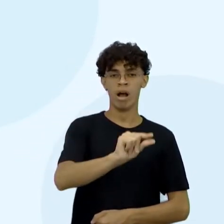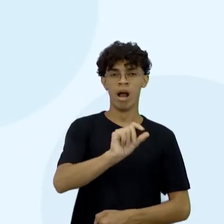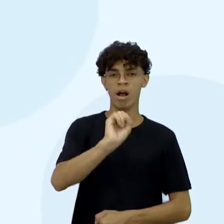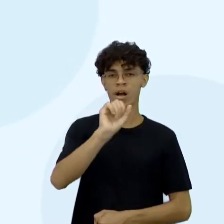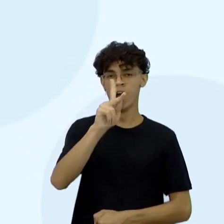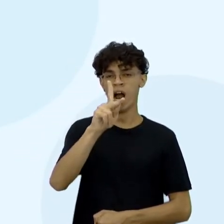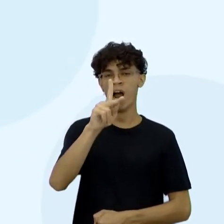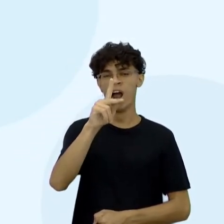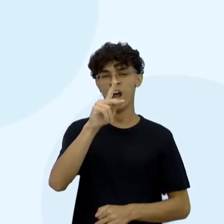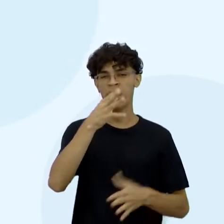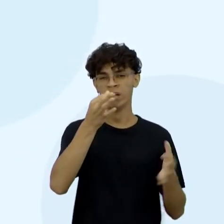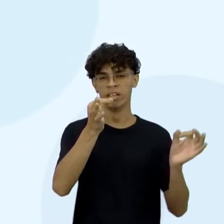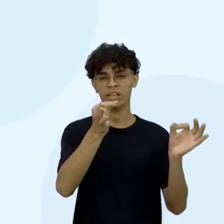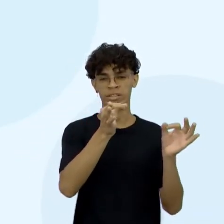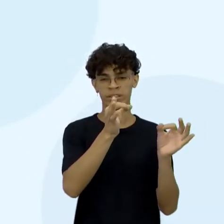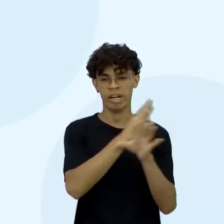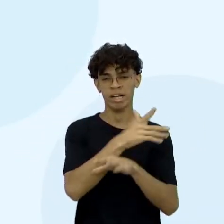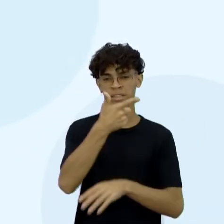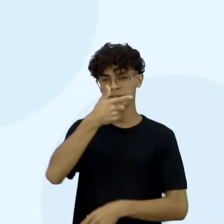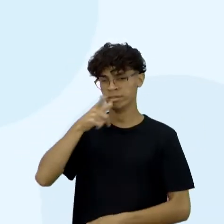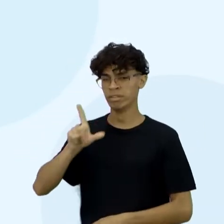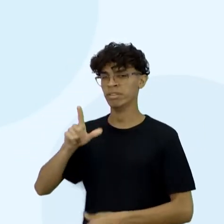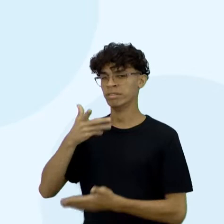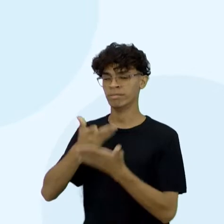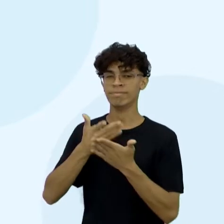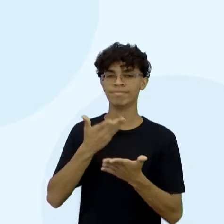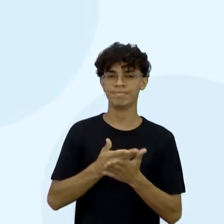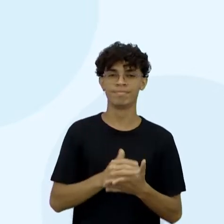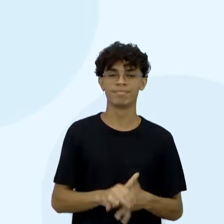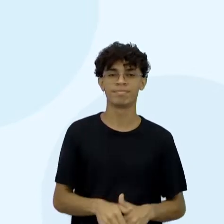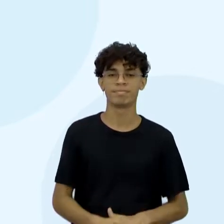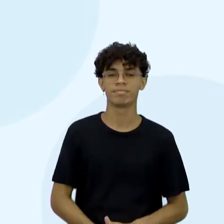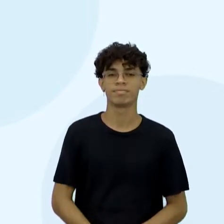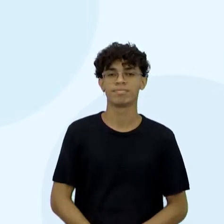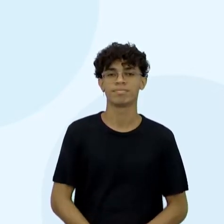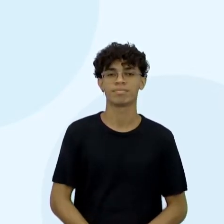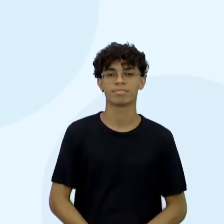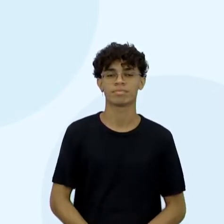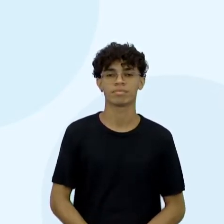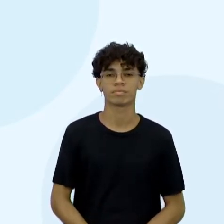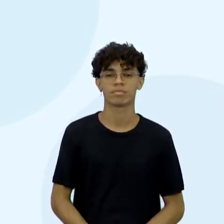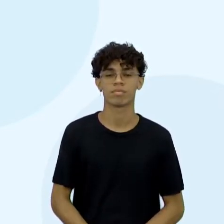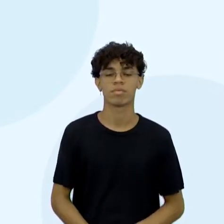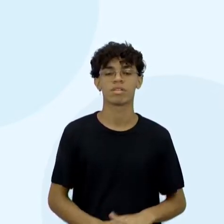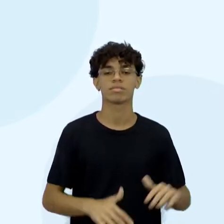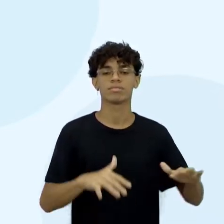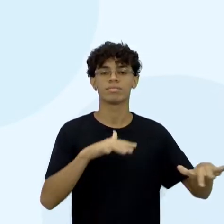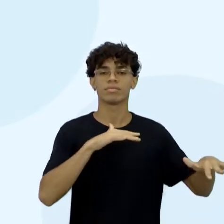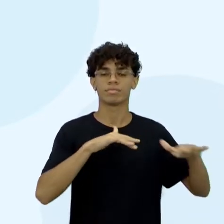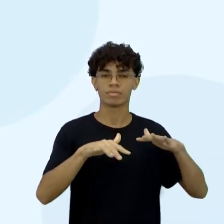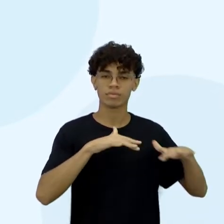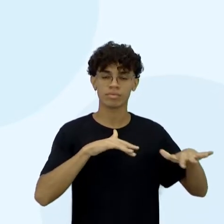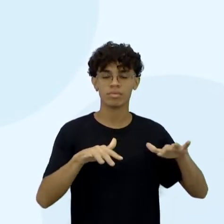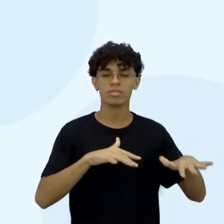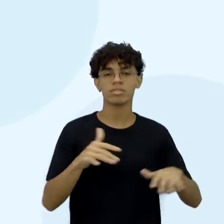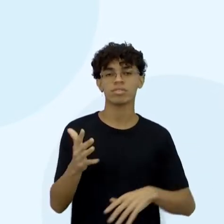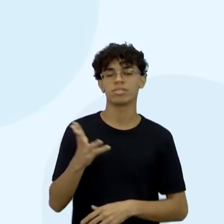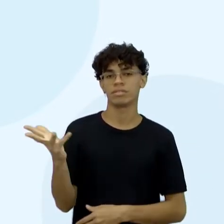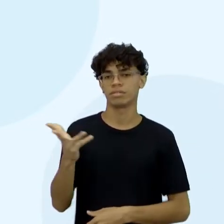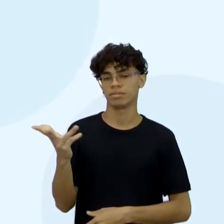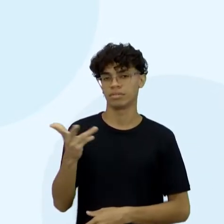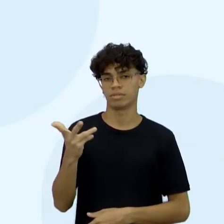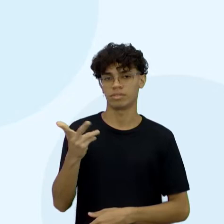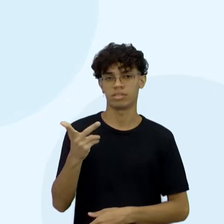Isso foi o que a gente concluiu. E a gente tem uma outra coisa que a gente pode definir, né? Quando o movimento, as velocidades estão